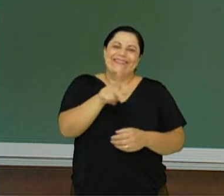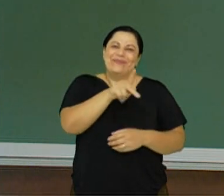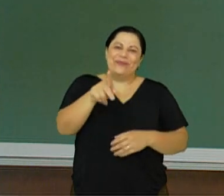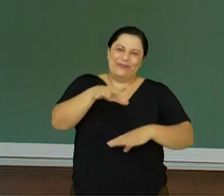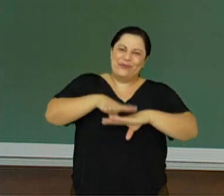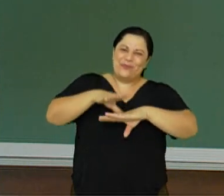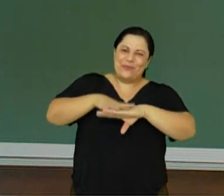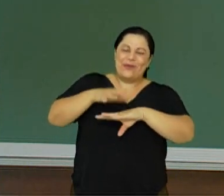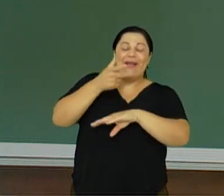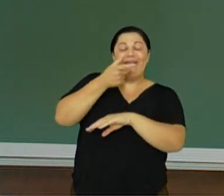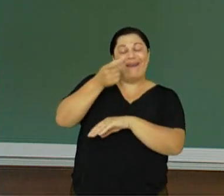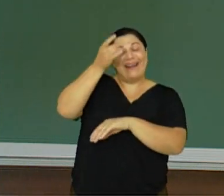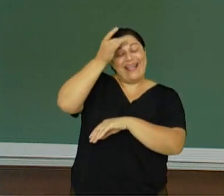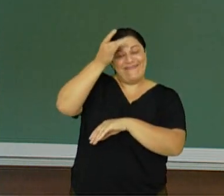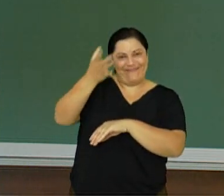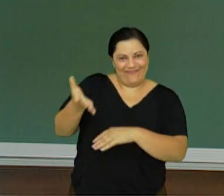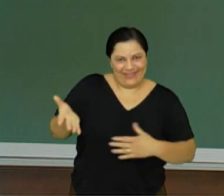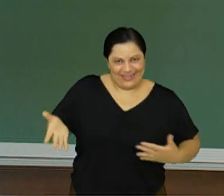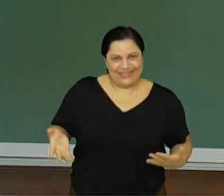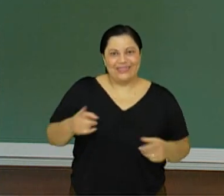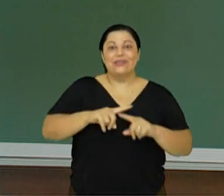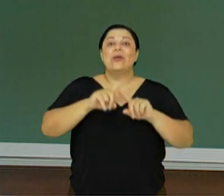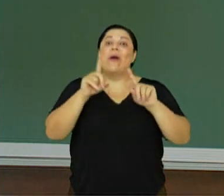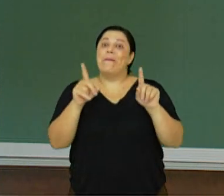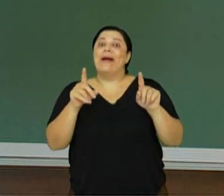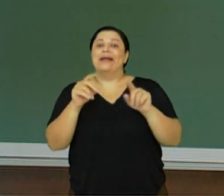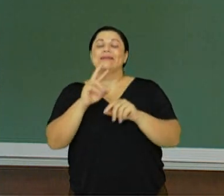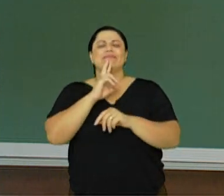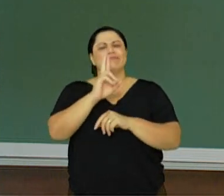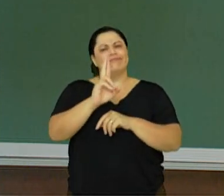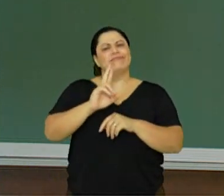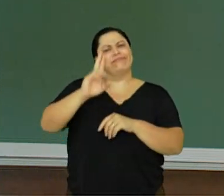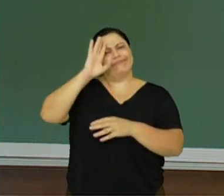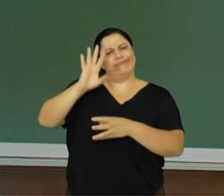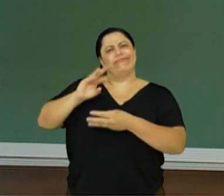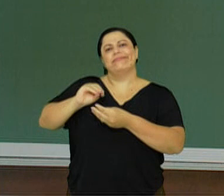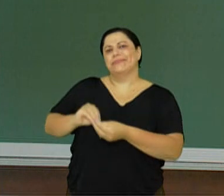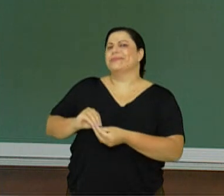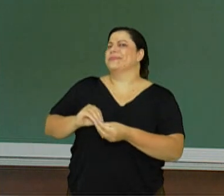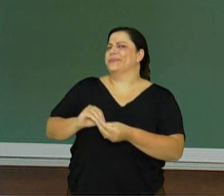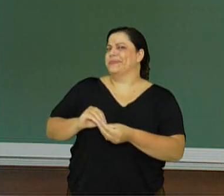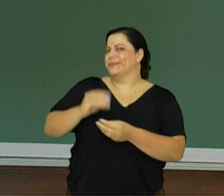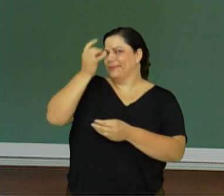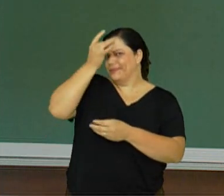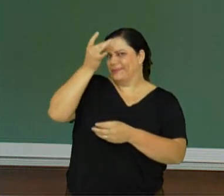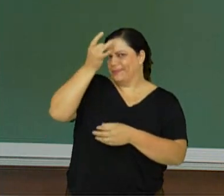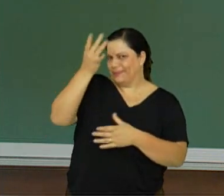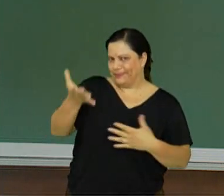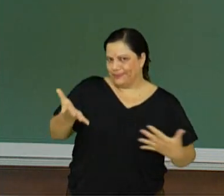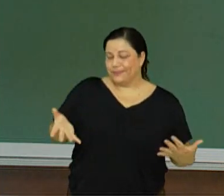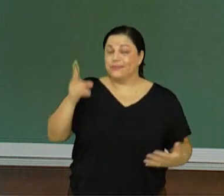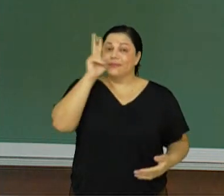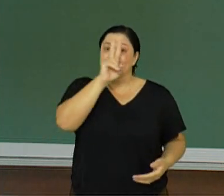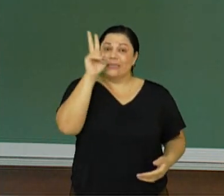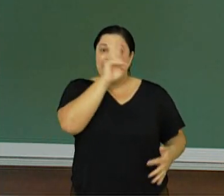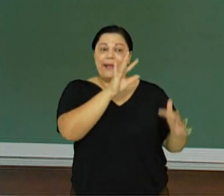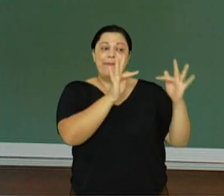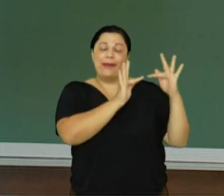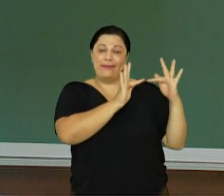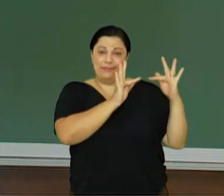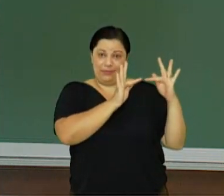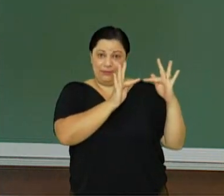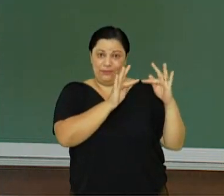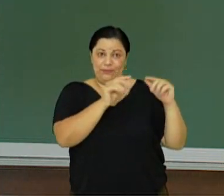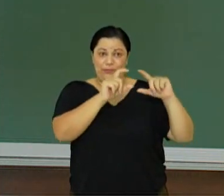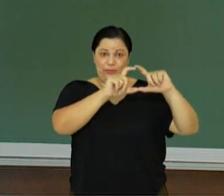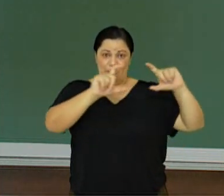fácil, né? Mas dentro das que a gente vai resolver, que a gente já resolveu, esta é bem fácil. É só lembrar da fórmula, né?